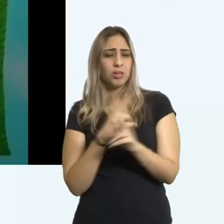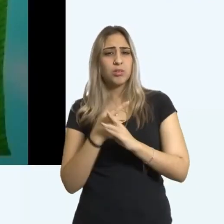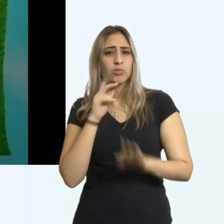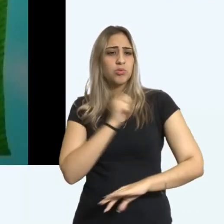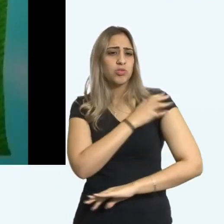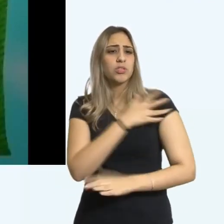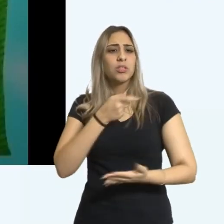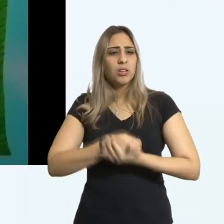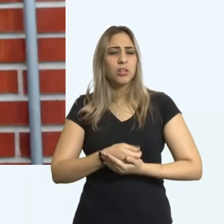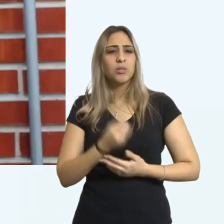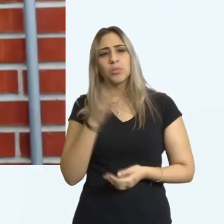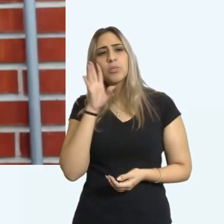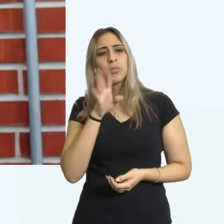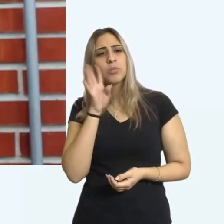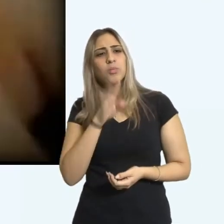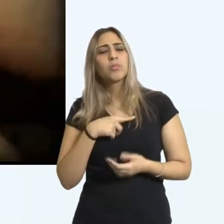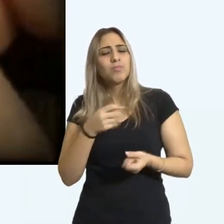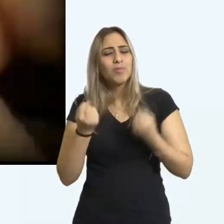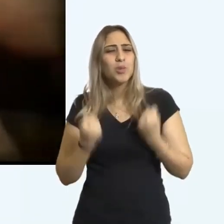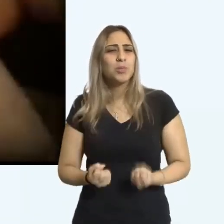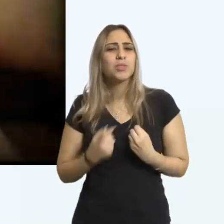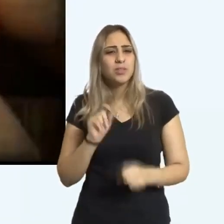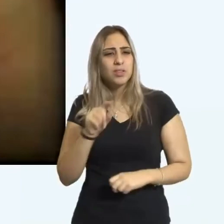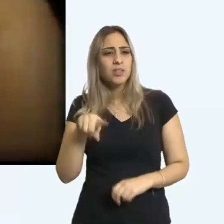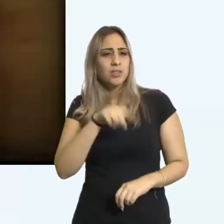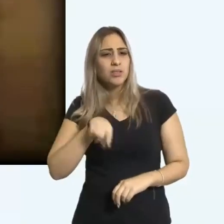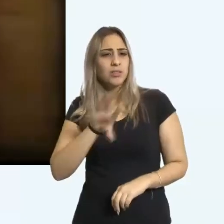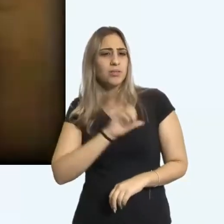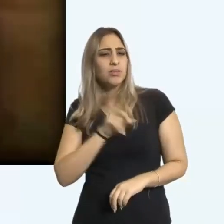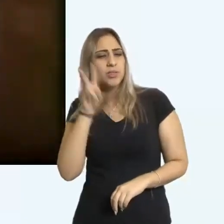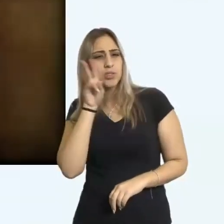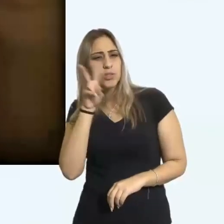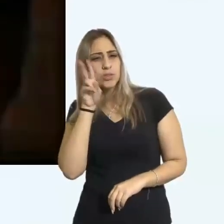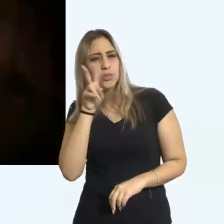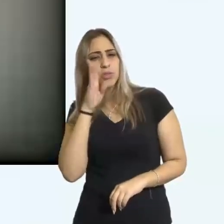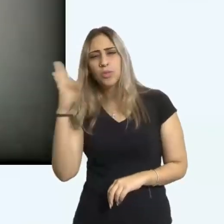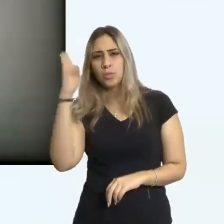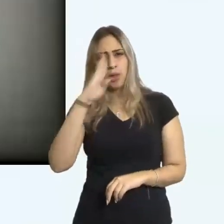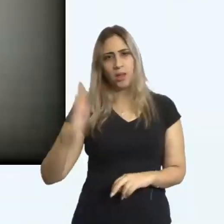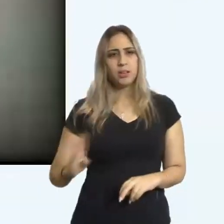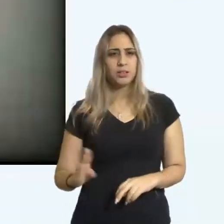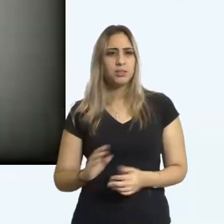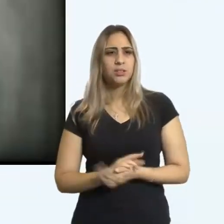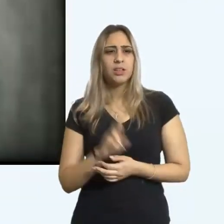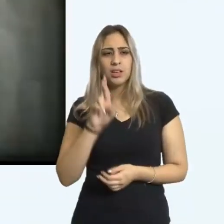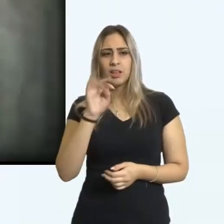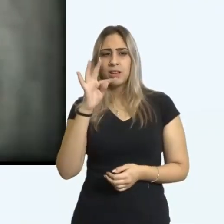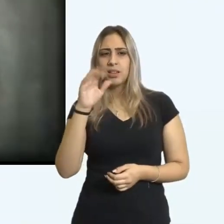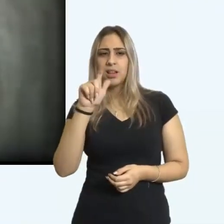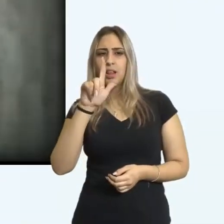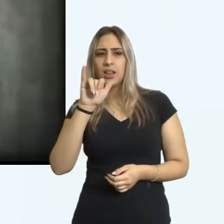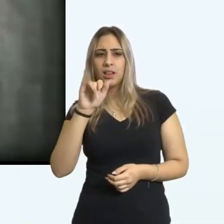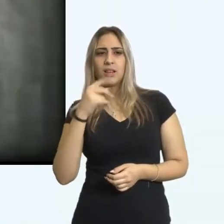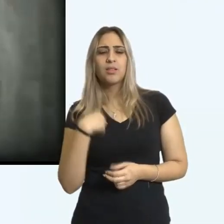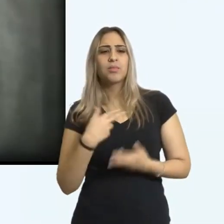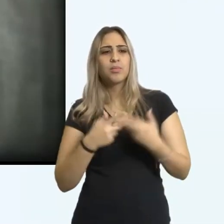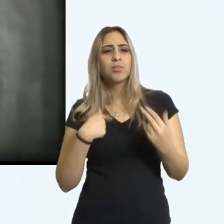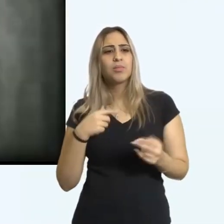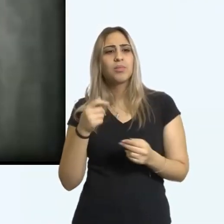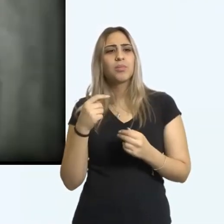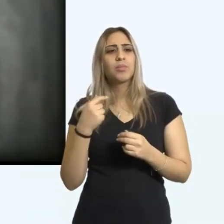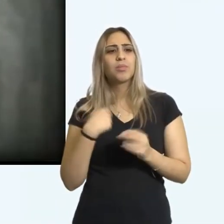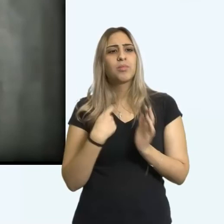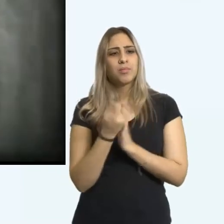ditadura que foi um período muito pesado nem para cima muito de uma questão e a preferida do Brasil é ali que é uma que